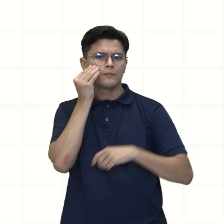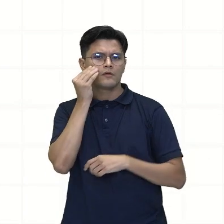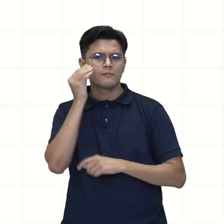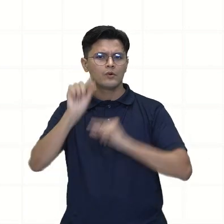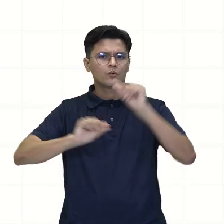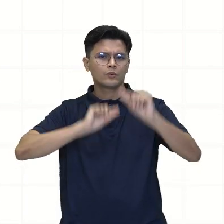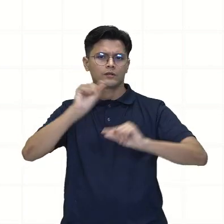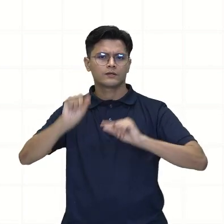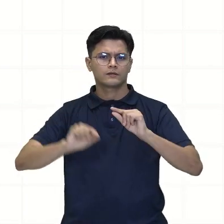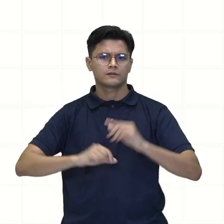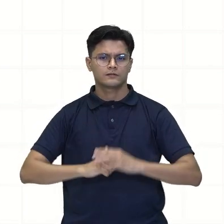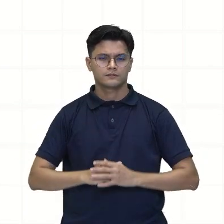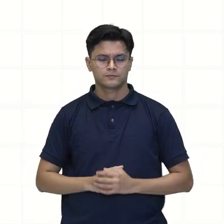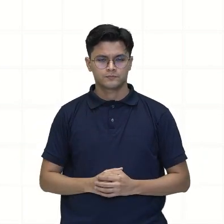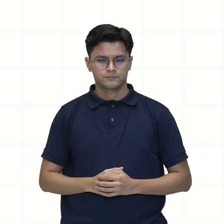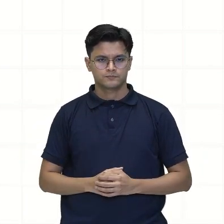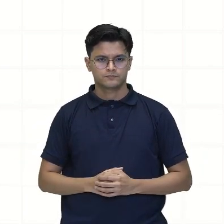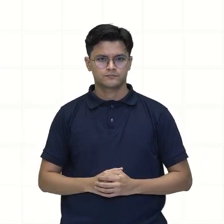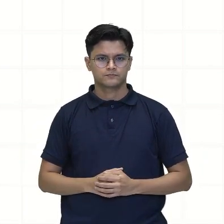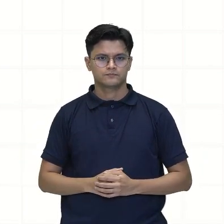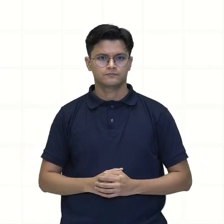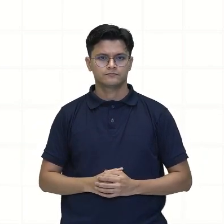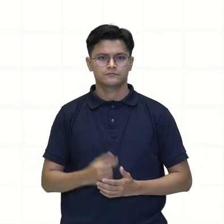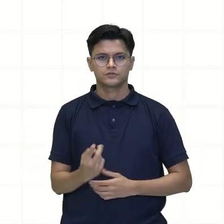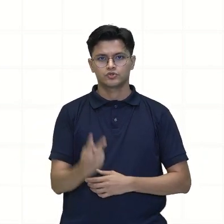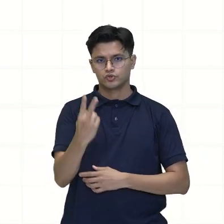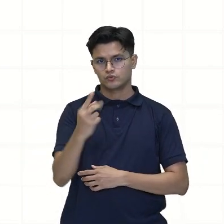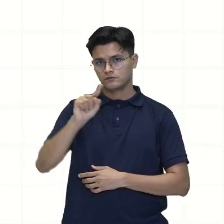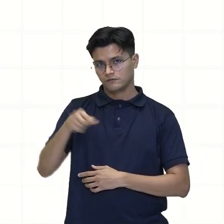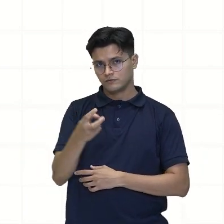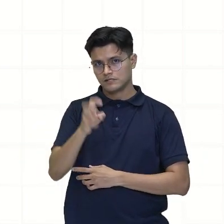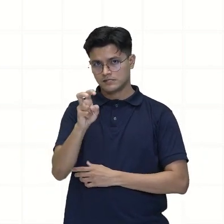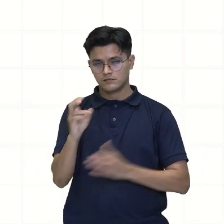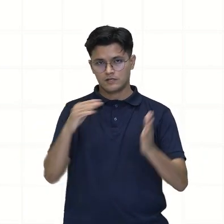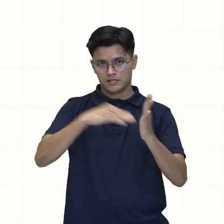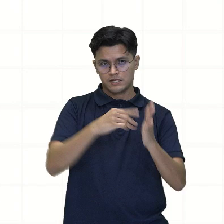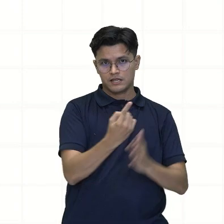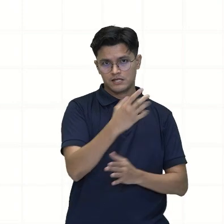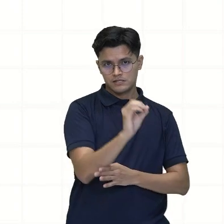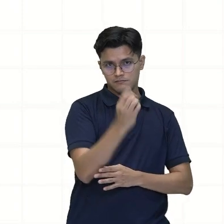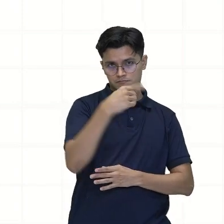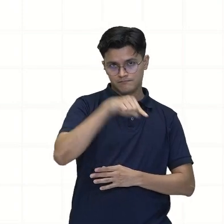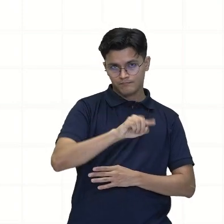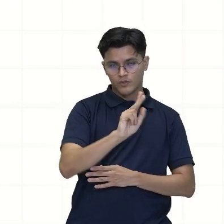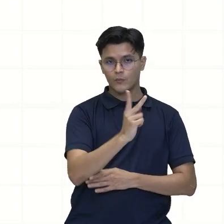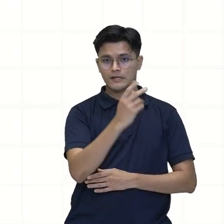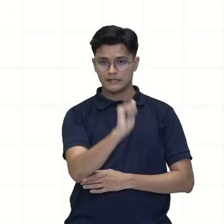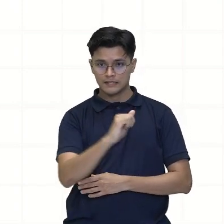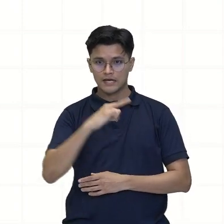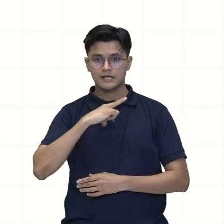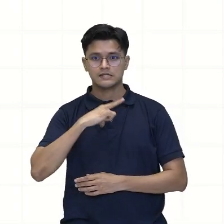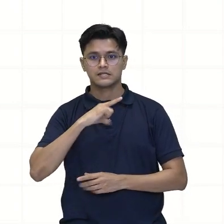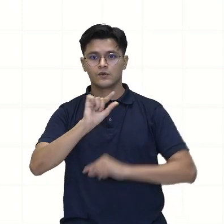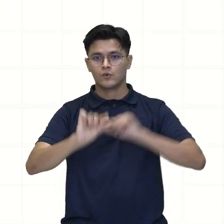que entre 2,5 a 10 mil hectares, nós vamos ter